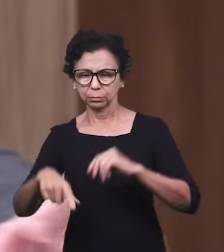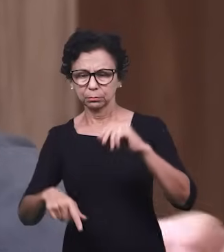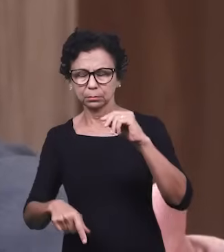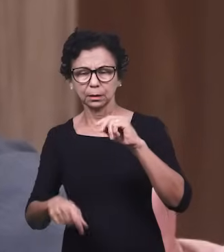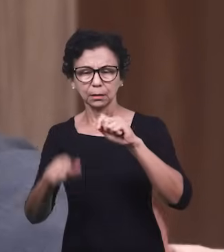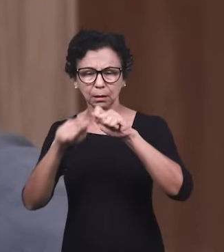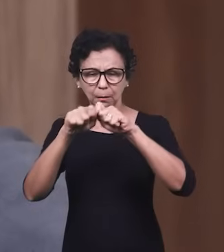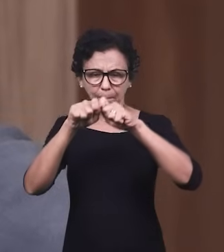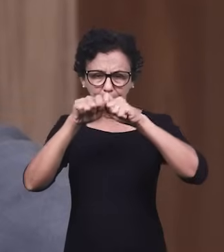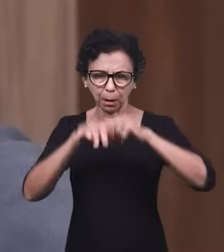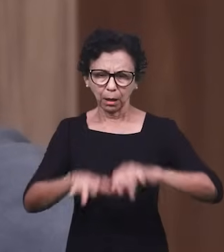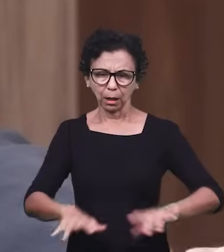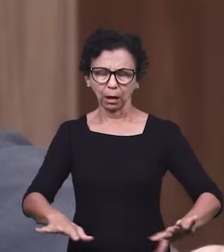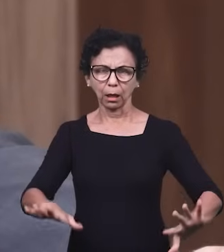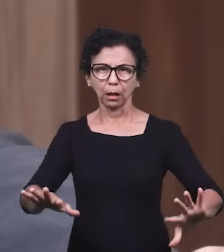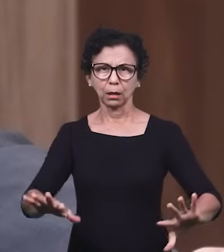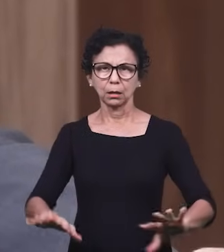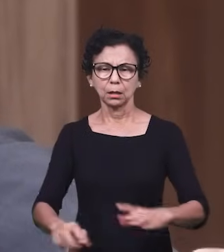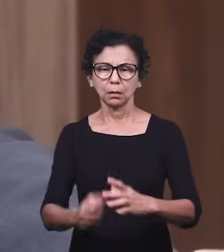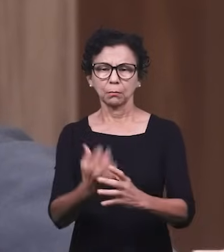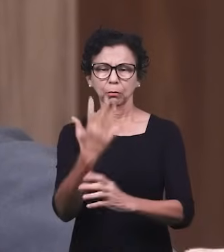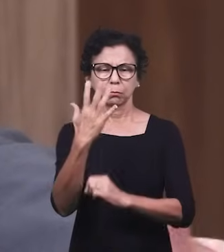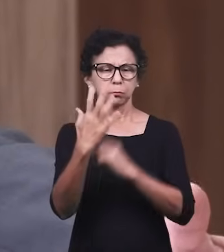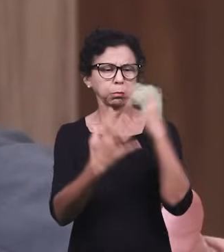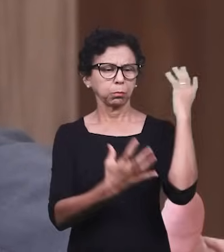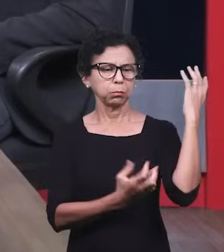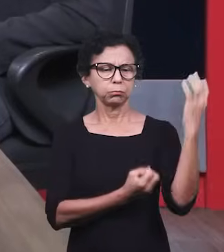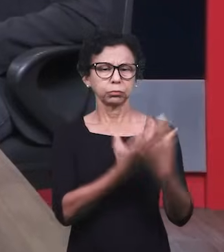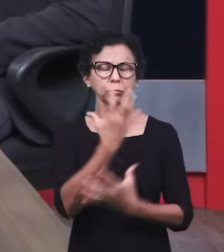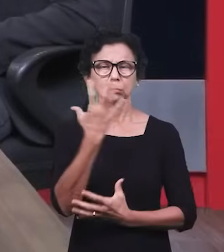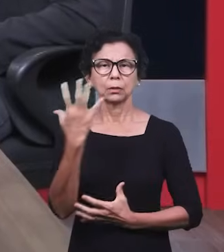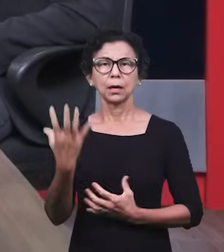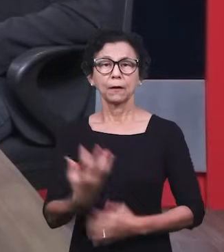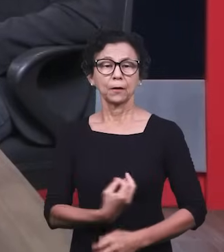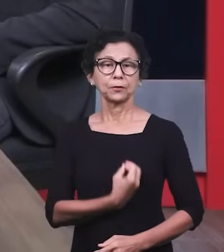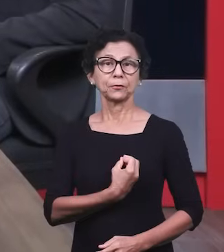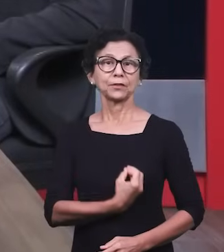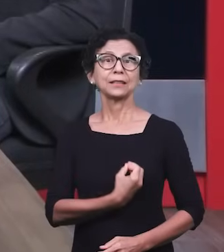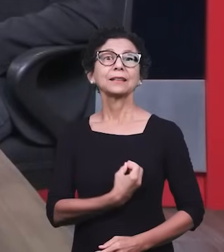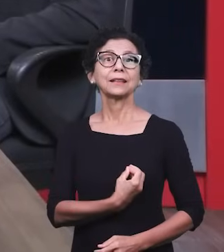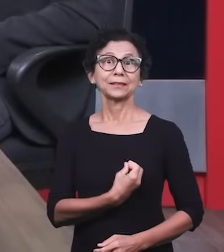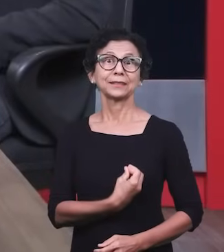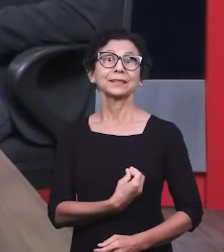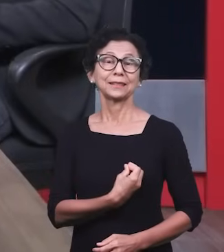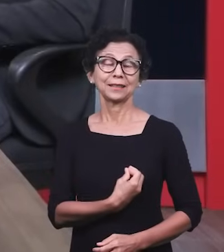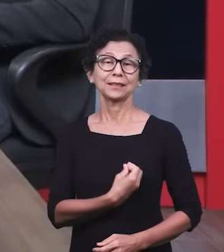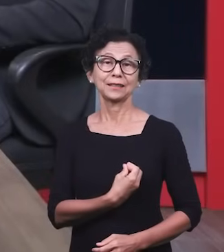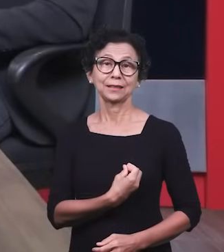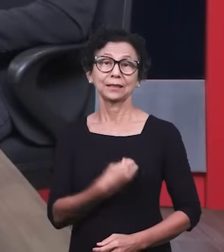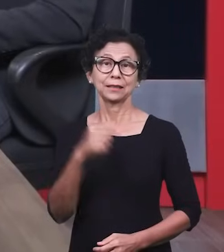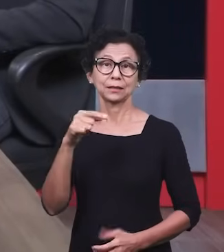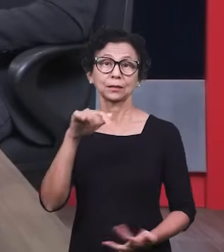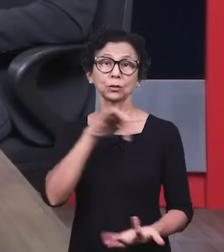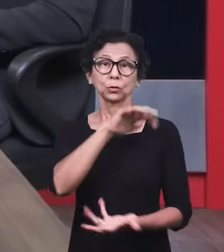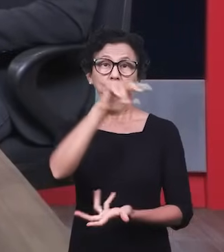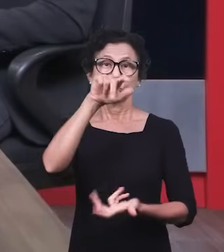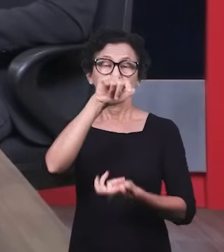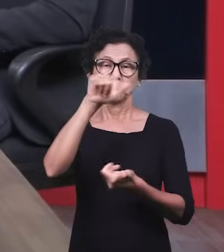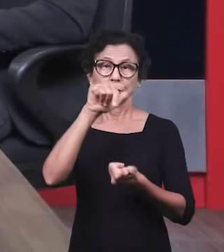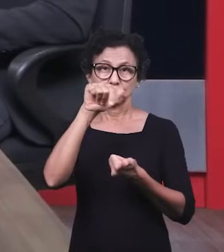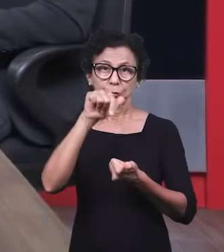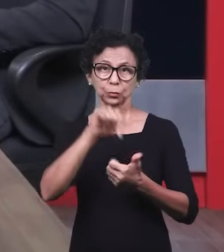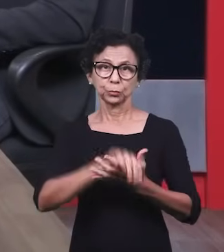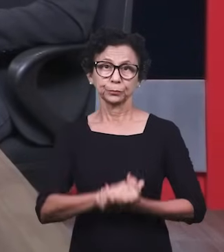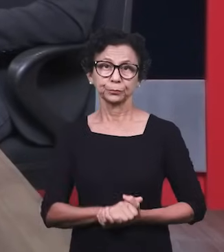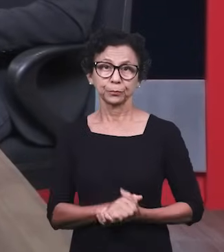semente esse mistério né mistério de vida que o senhor faz paraa vida aqui no no no no nosso universo criador